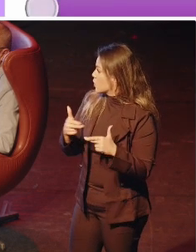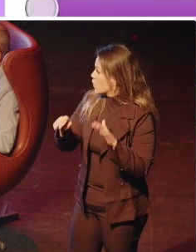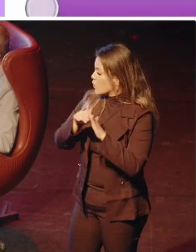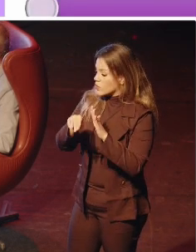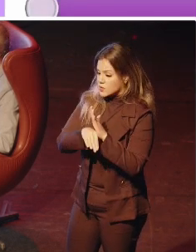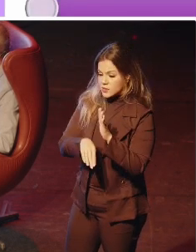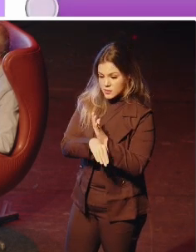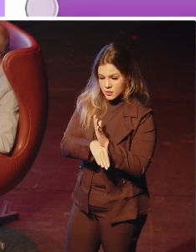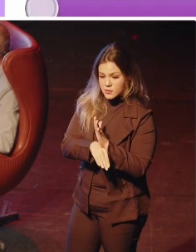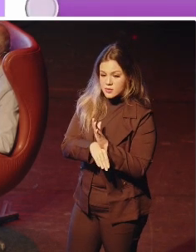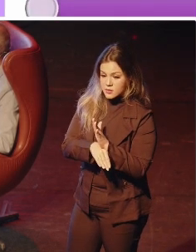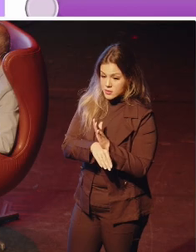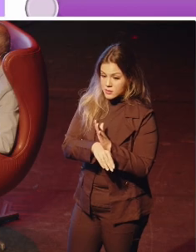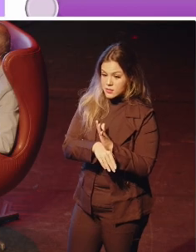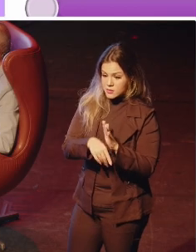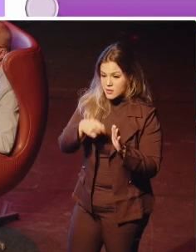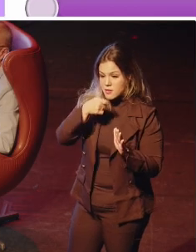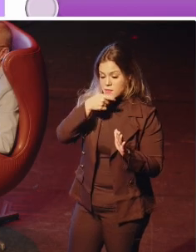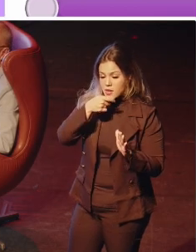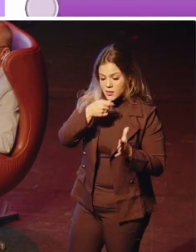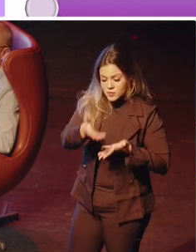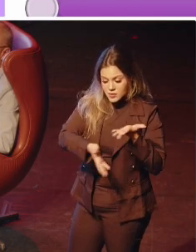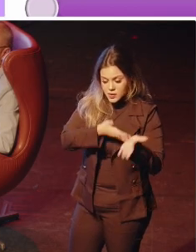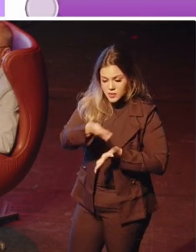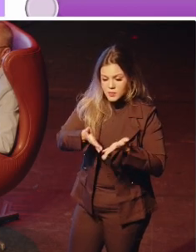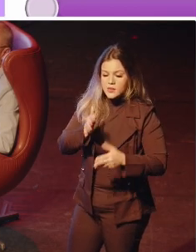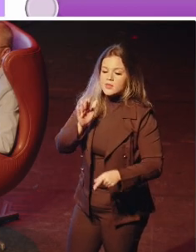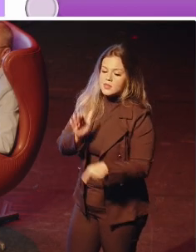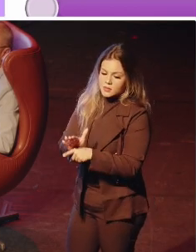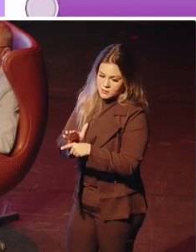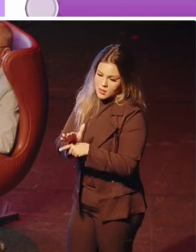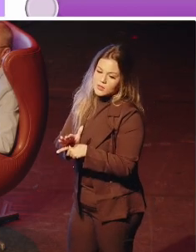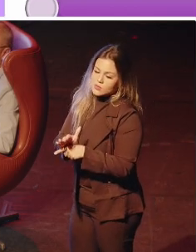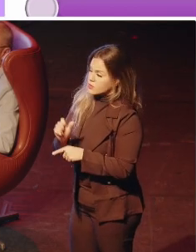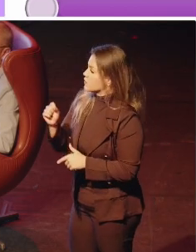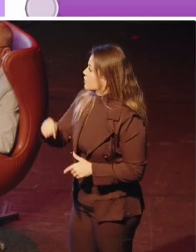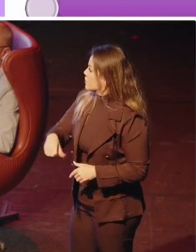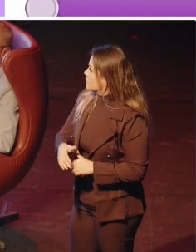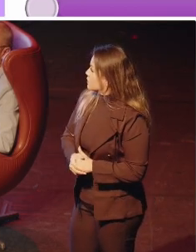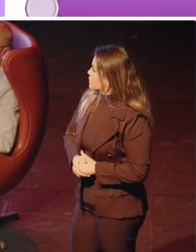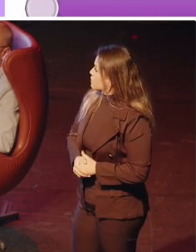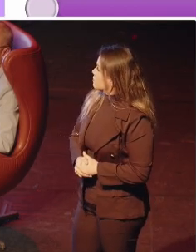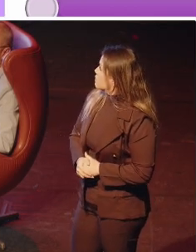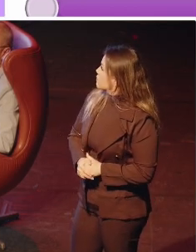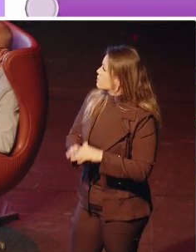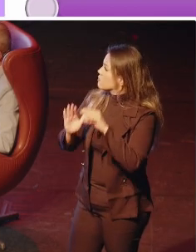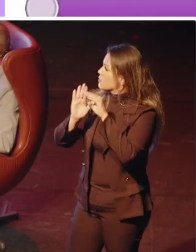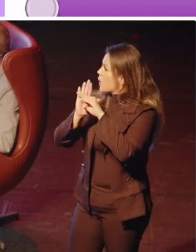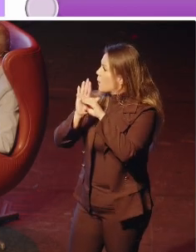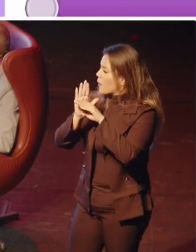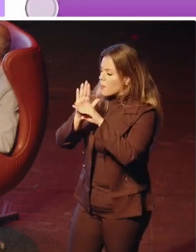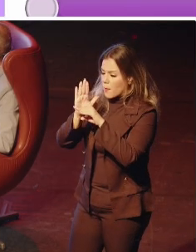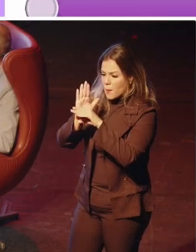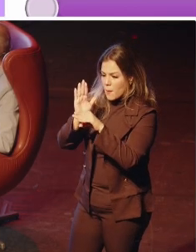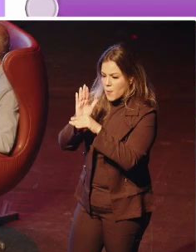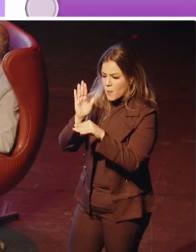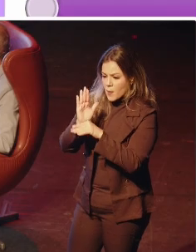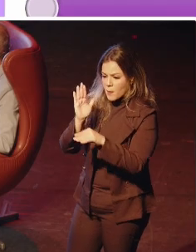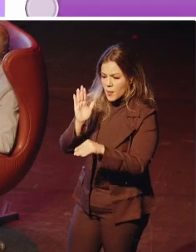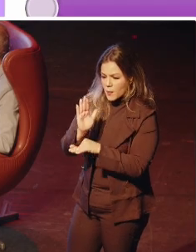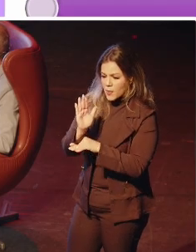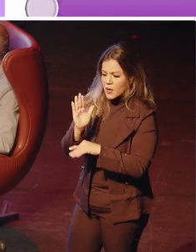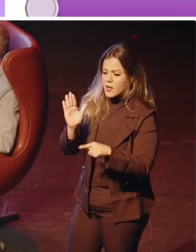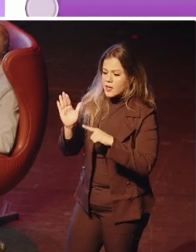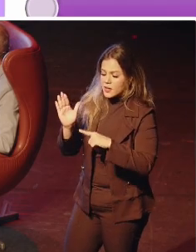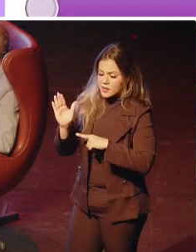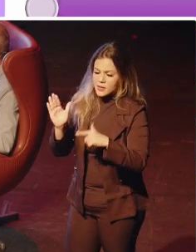vai falar. Os 14 fatores estão aqui, mas eu colocaria mais 2 que aparecem